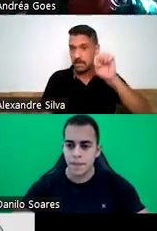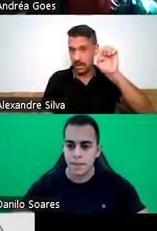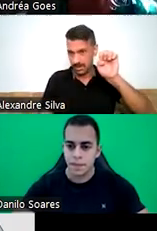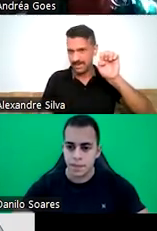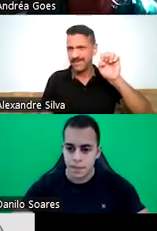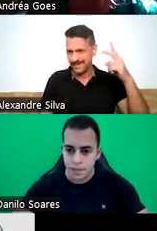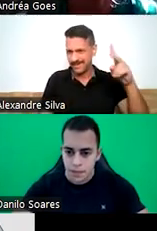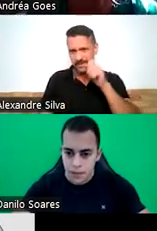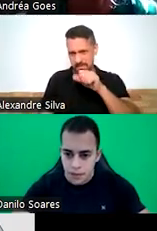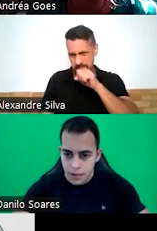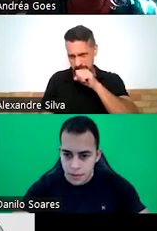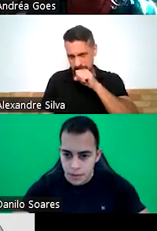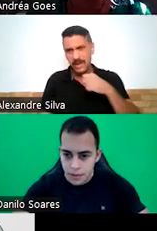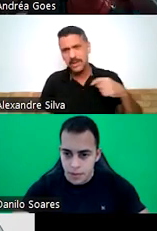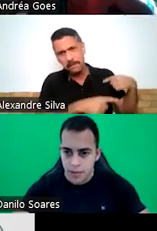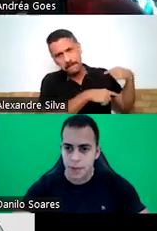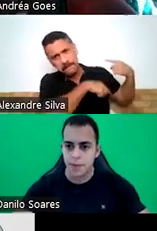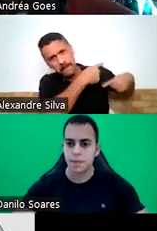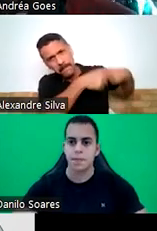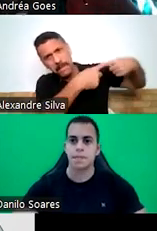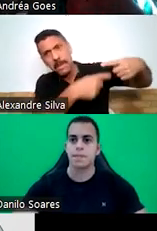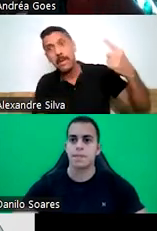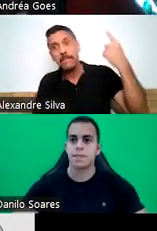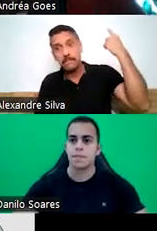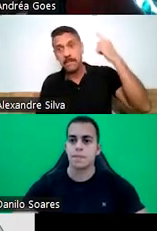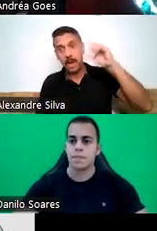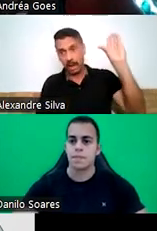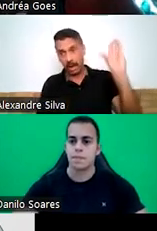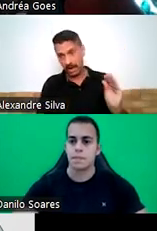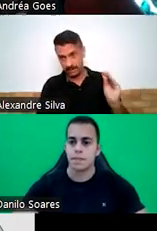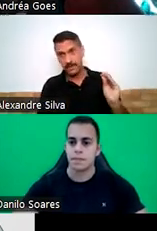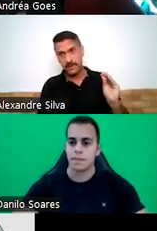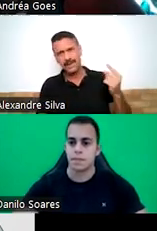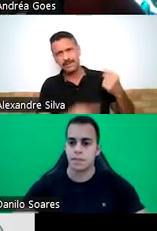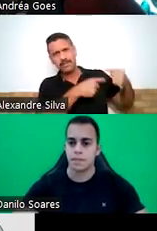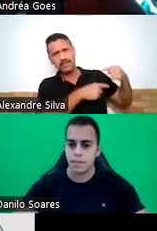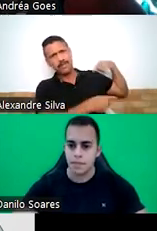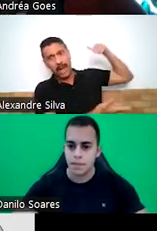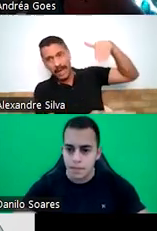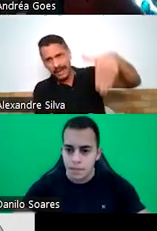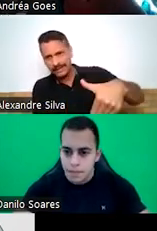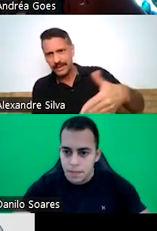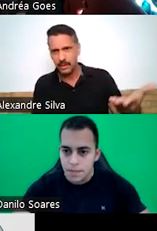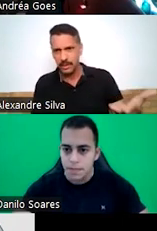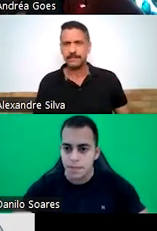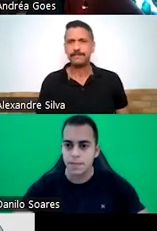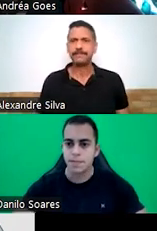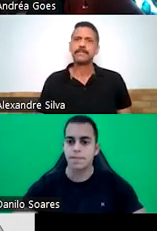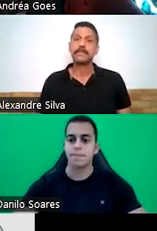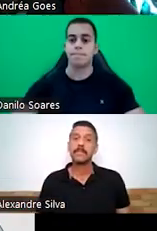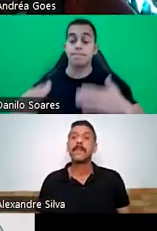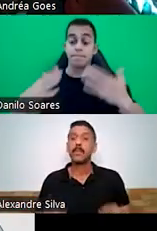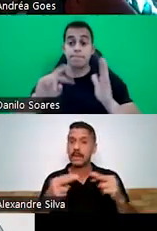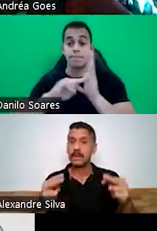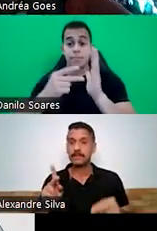de todas as outras gerações, desde a nossa mãe africana, e ou seja, o DNA